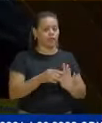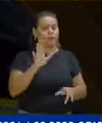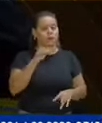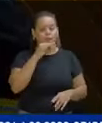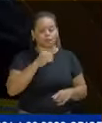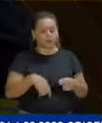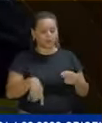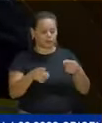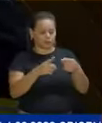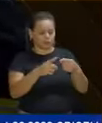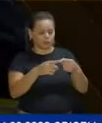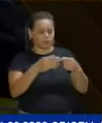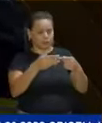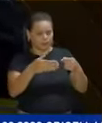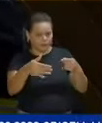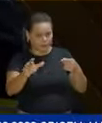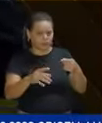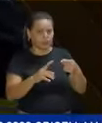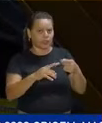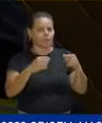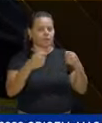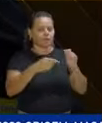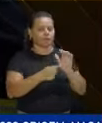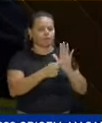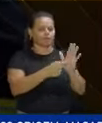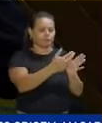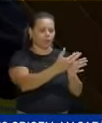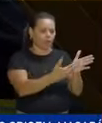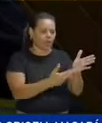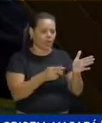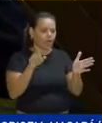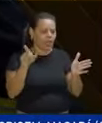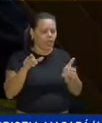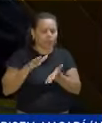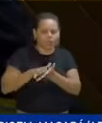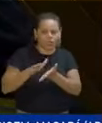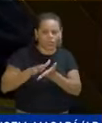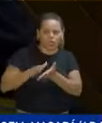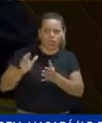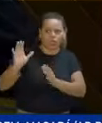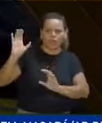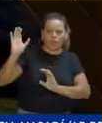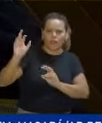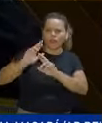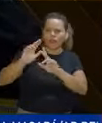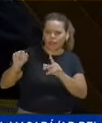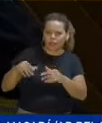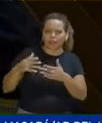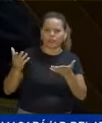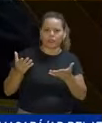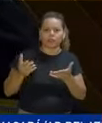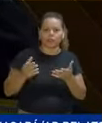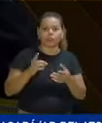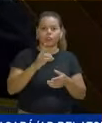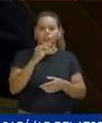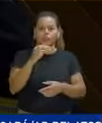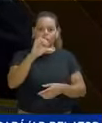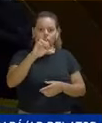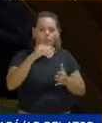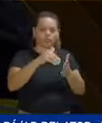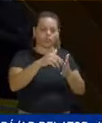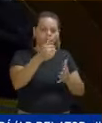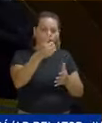Na primeira fase, se apresenta um relatório preliminar daquilo que foi gasto entre os dias 9 e 13